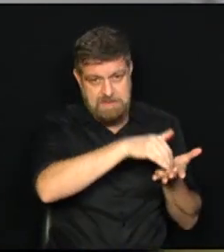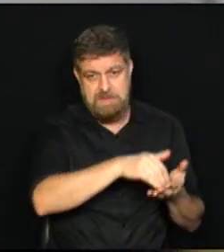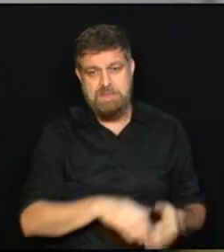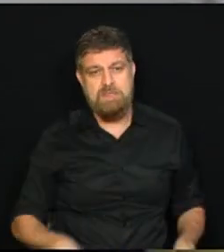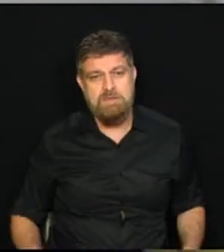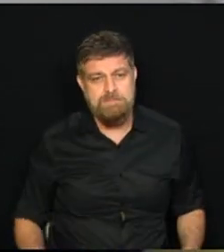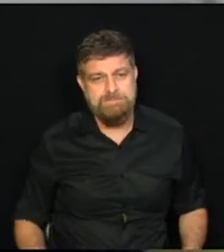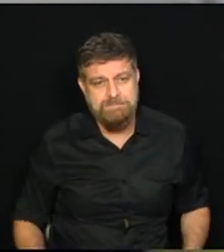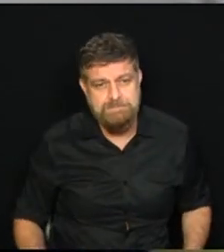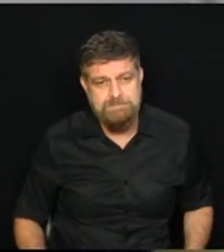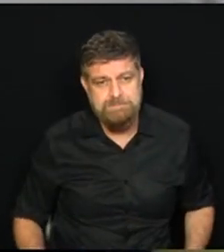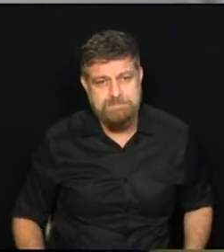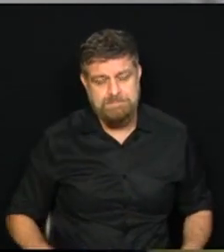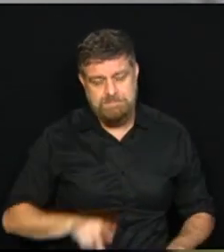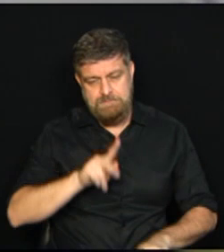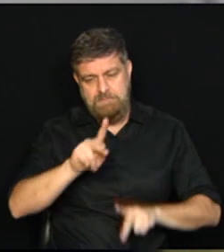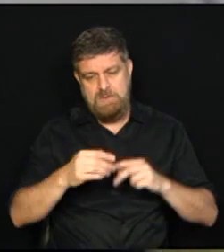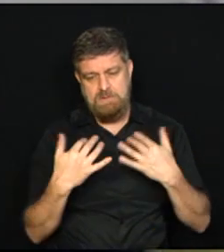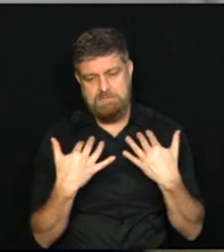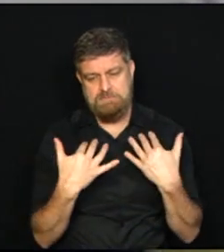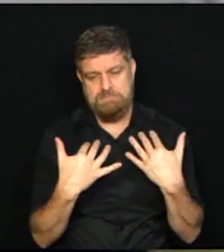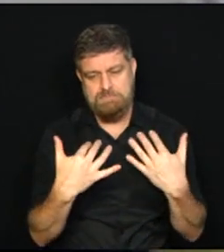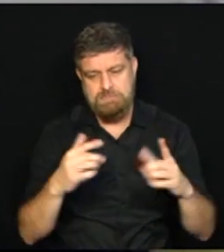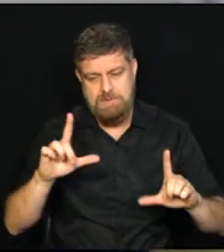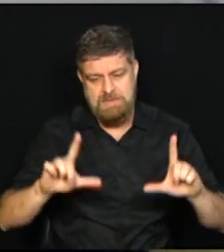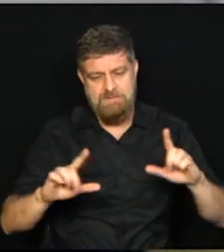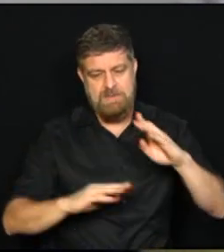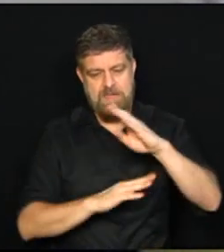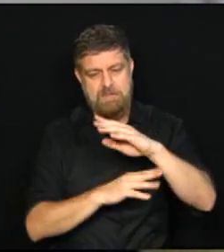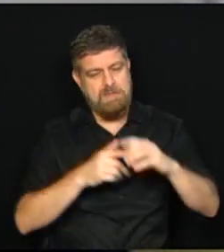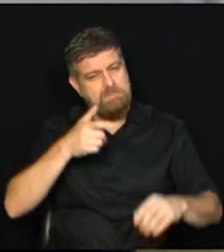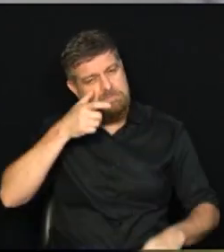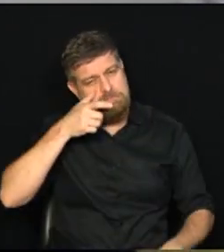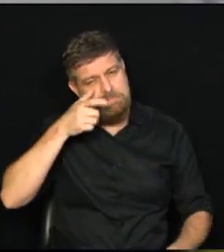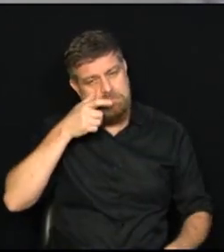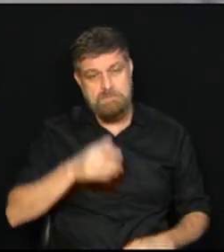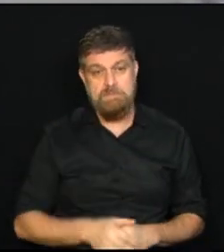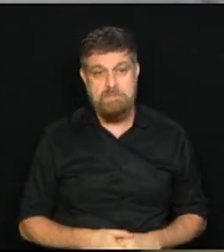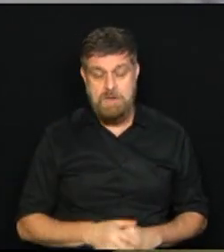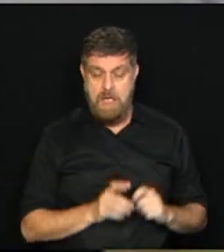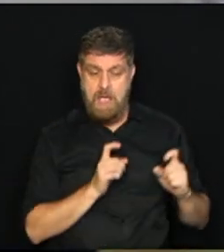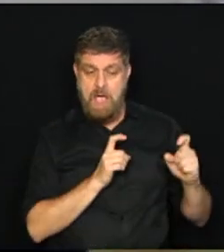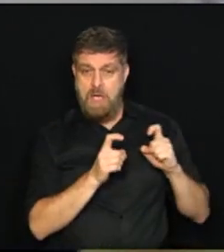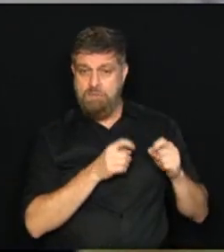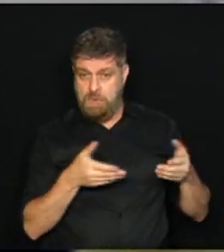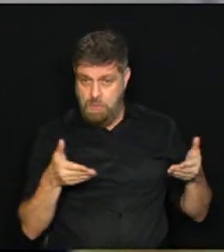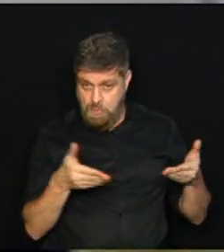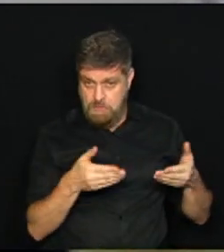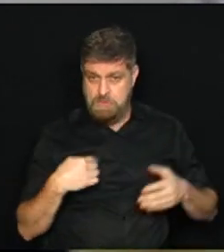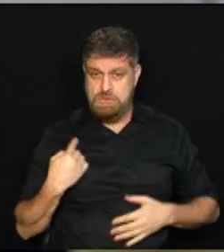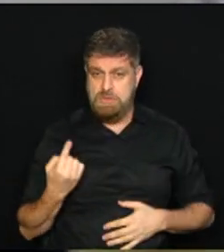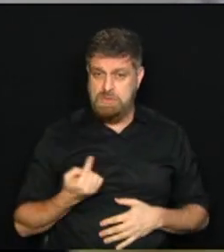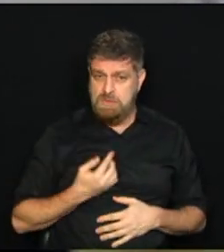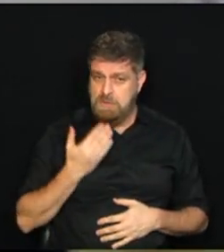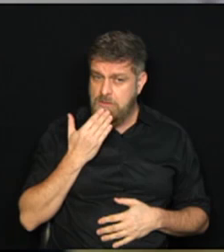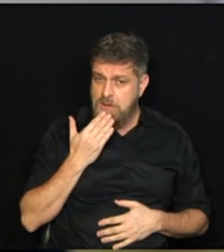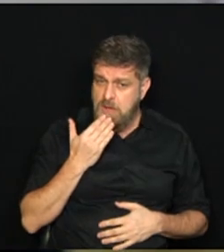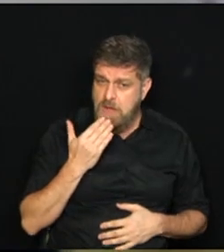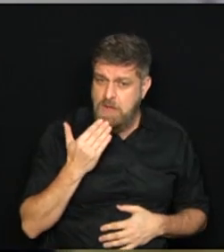Sérgio, população que nos acompanha pela TV Câmara. Esta reunião nós até solicitamos ao